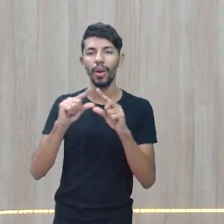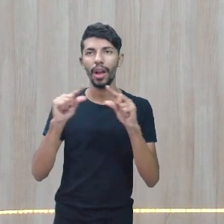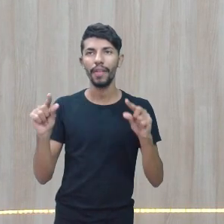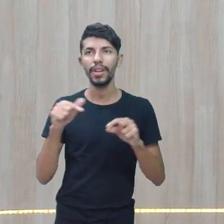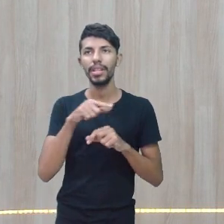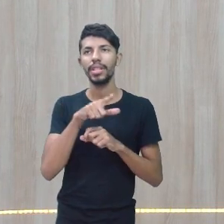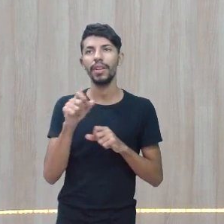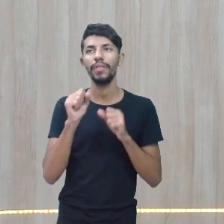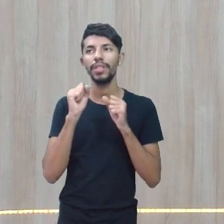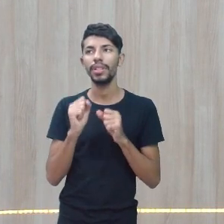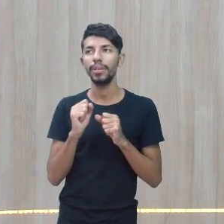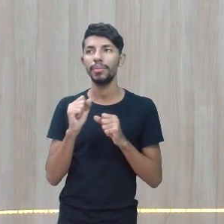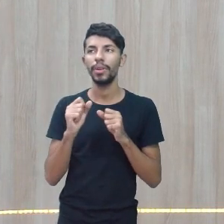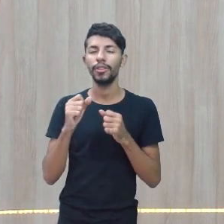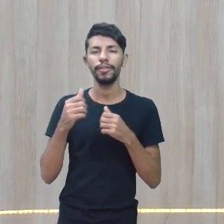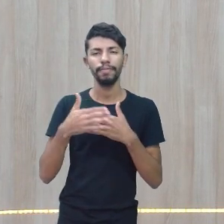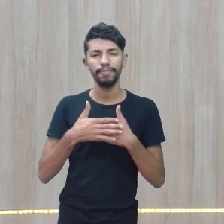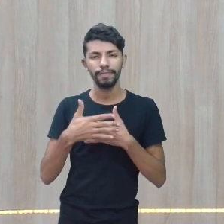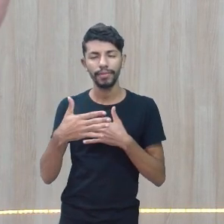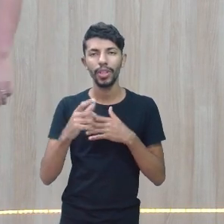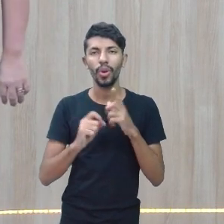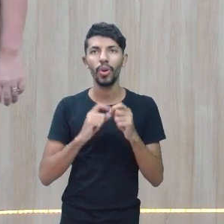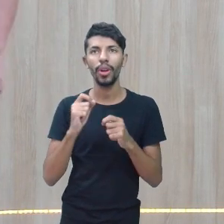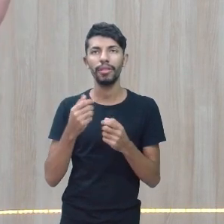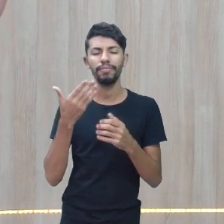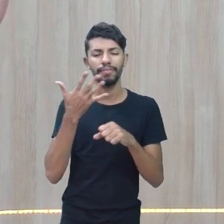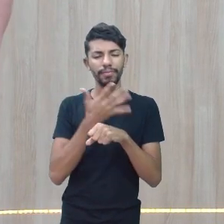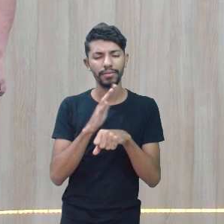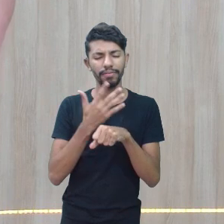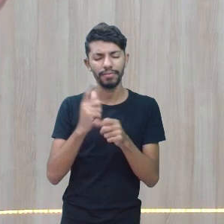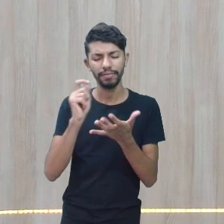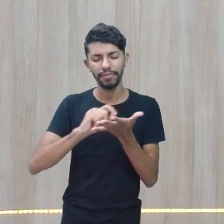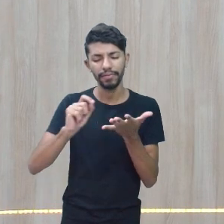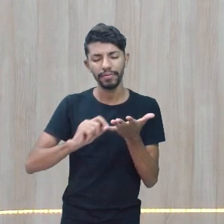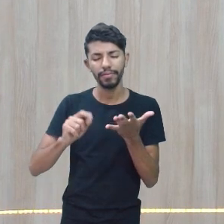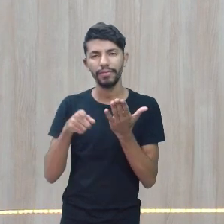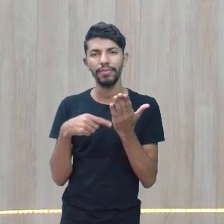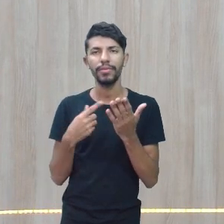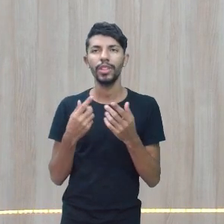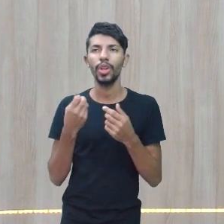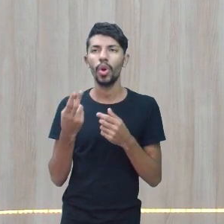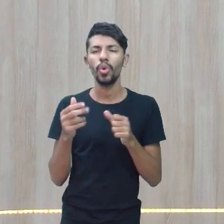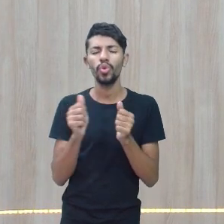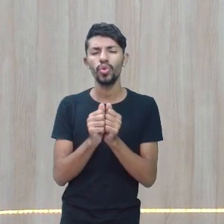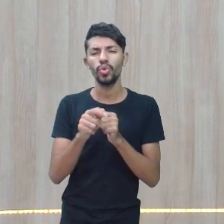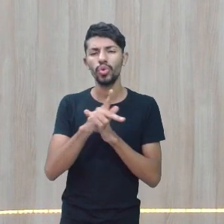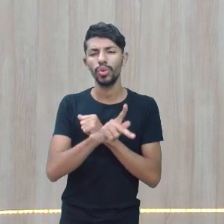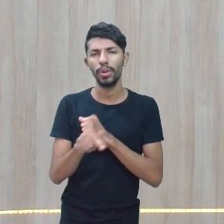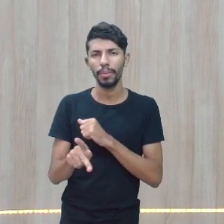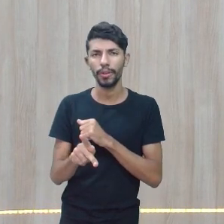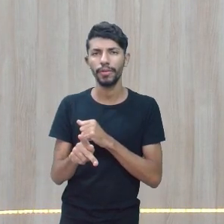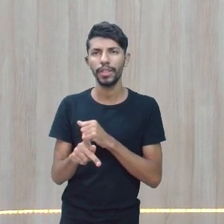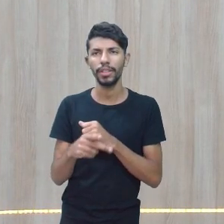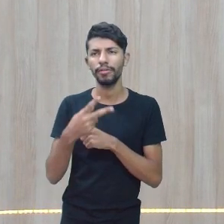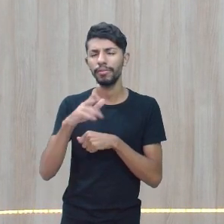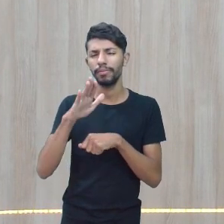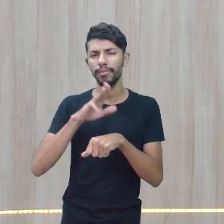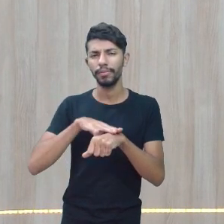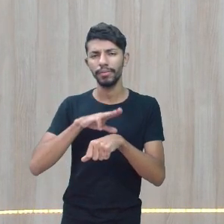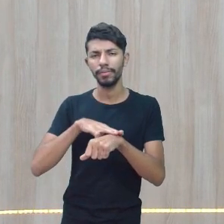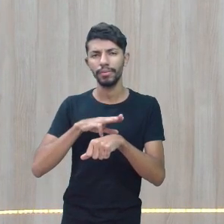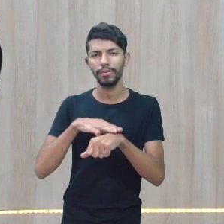onde vocês, com o tempo aí, vocês podem praticar no seu caderno ou com a sua professora, não é? No seu